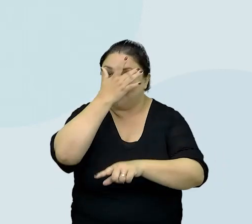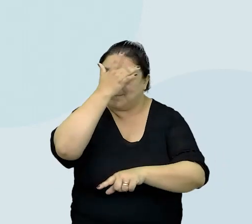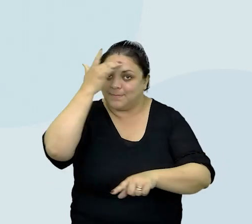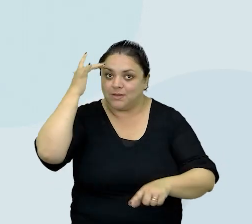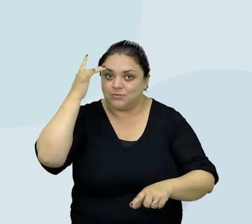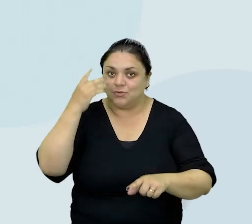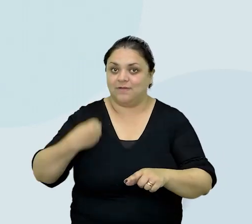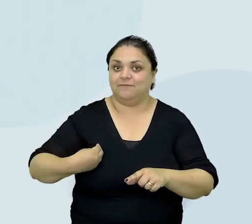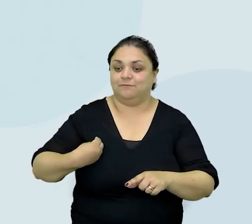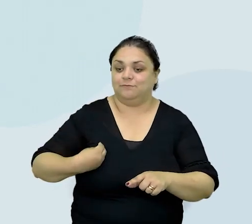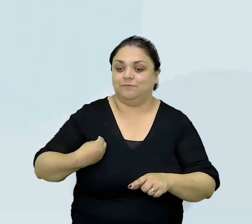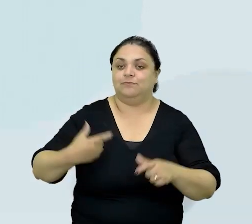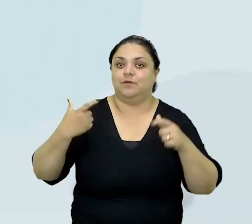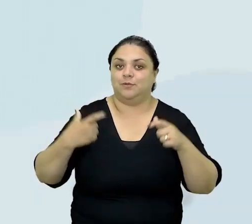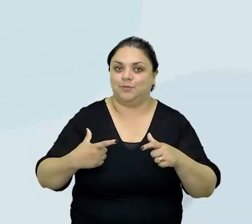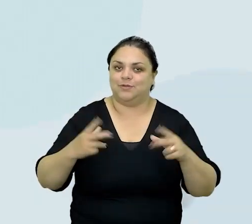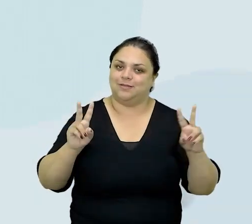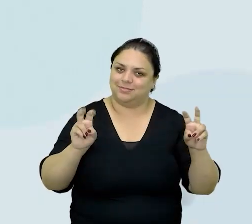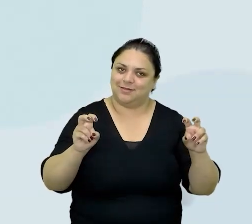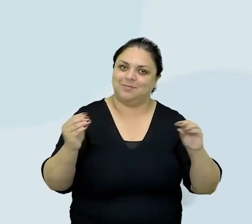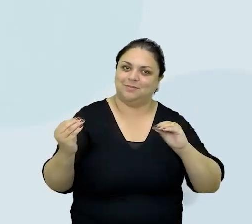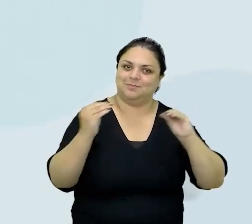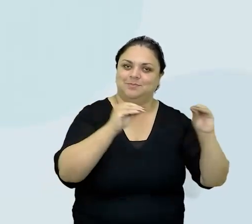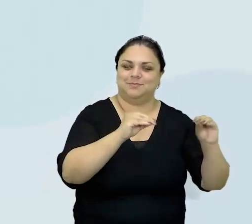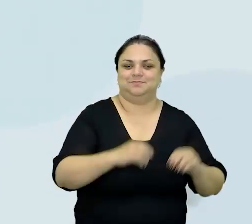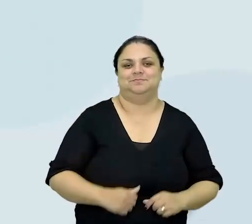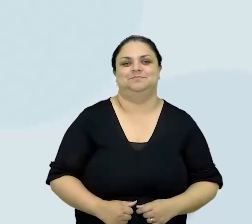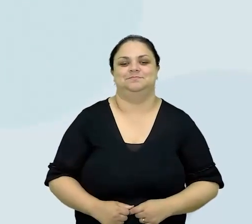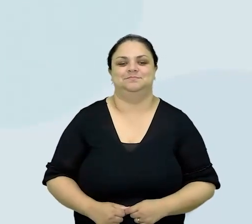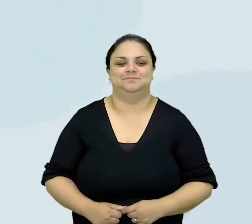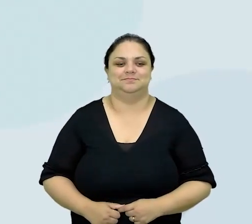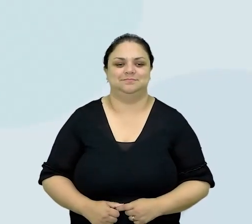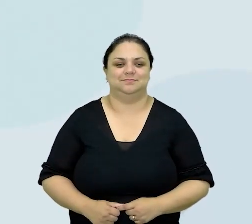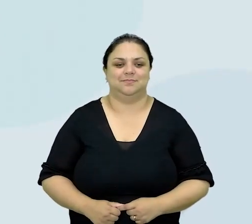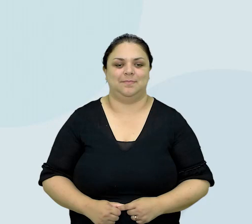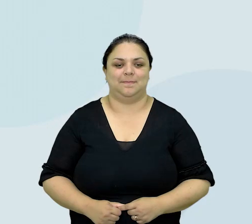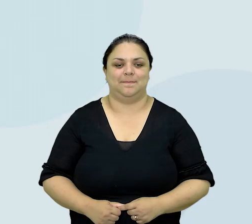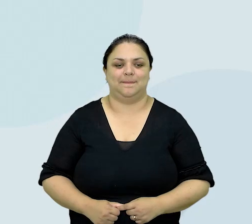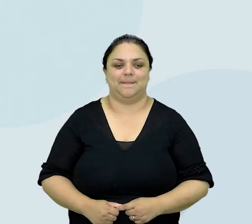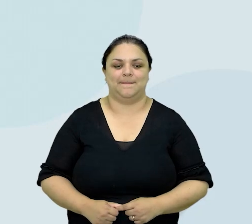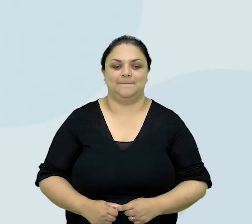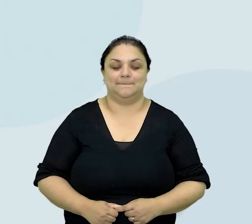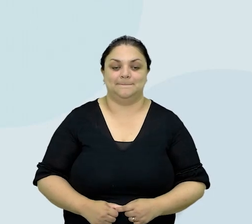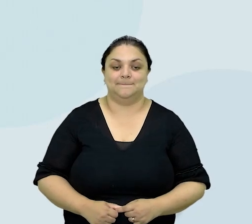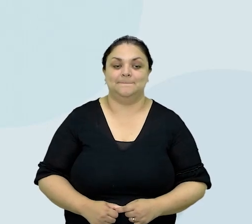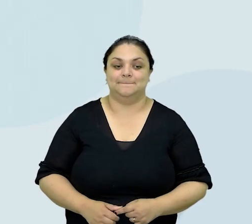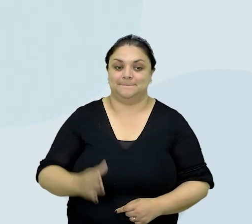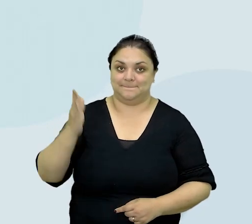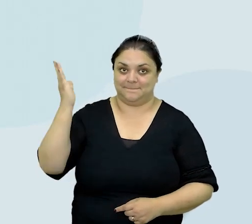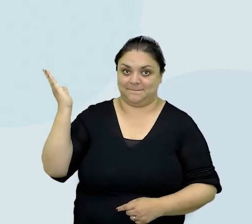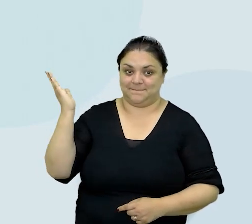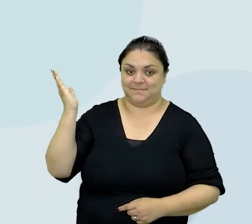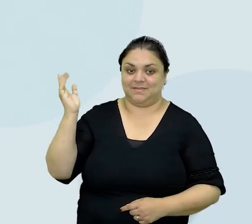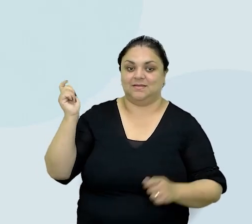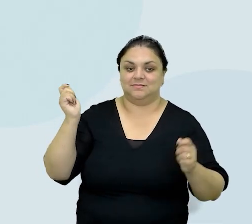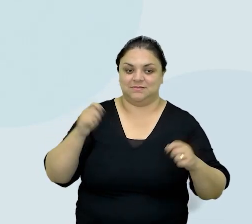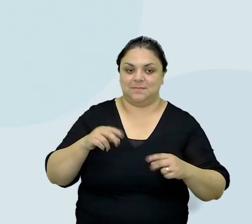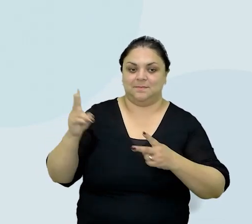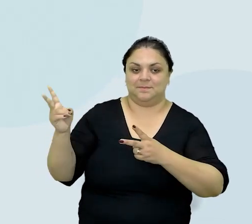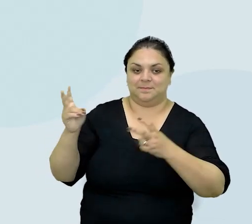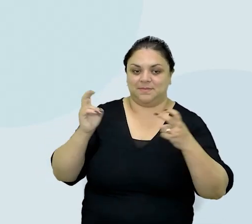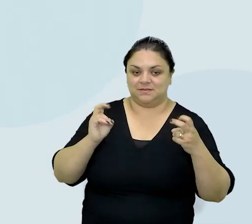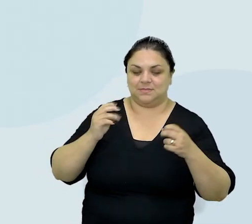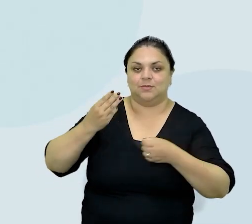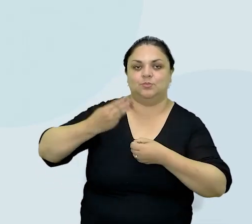do nosso país. Tudo bem? Vamos avançar mais um pouquinho aqui para a legenda. O mapa apresentado mostra a